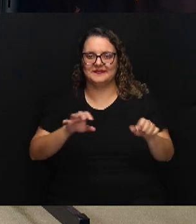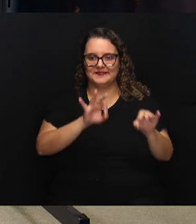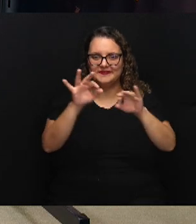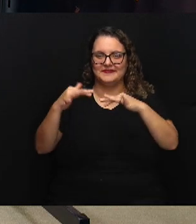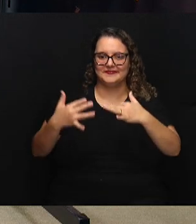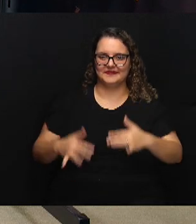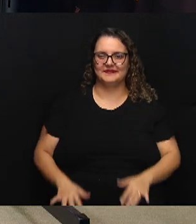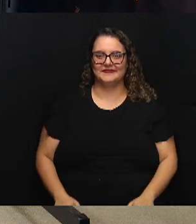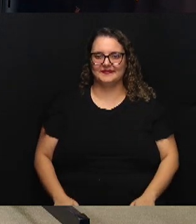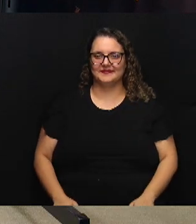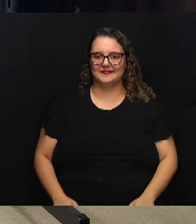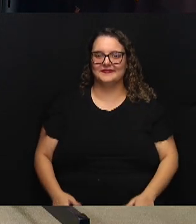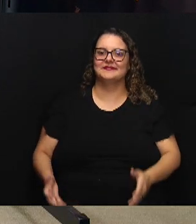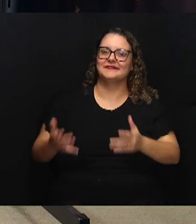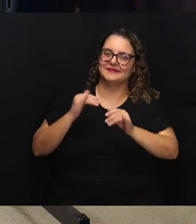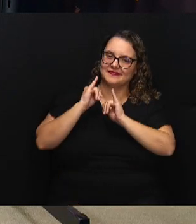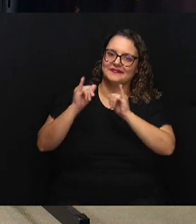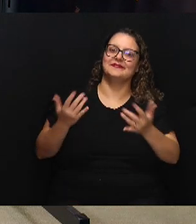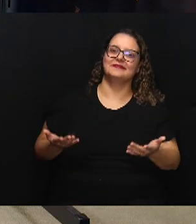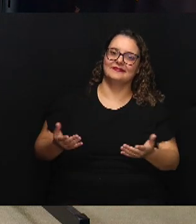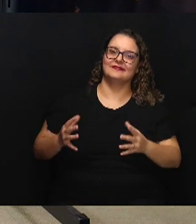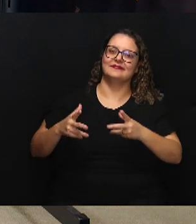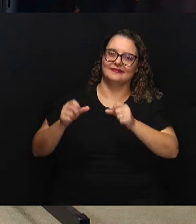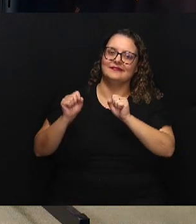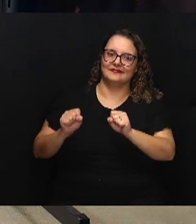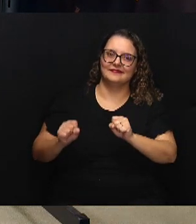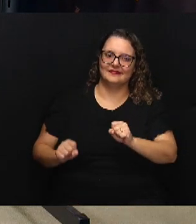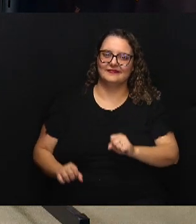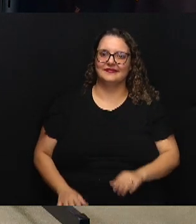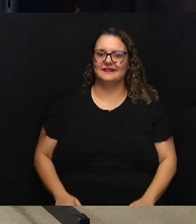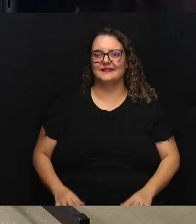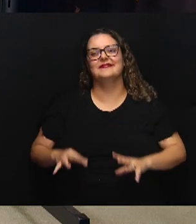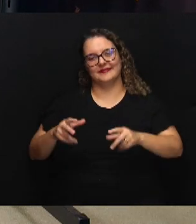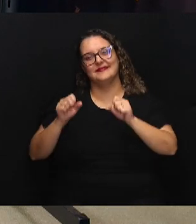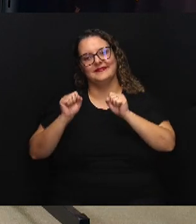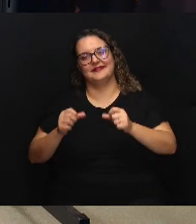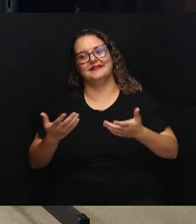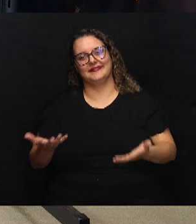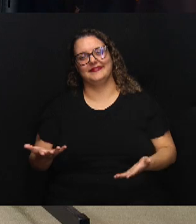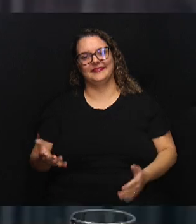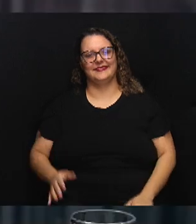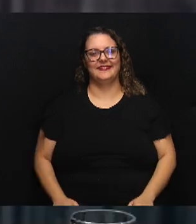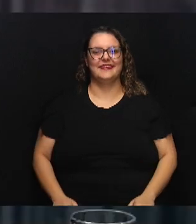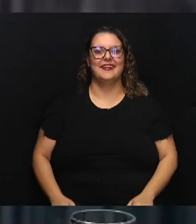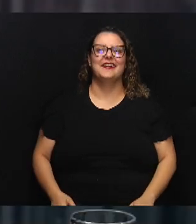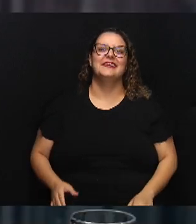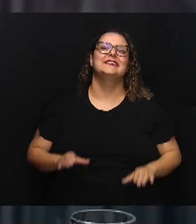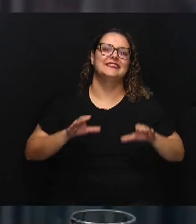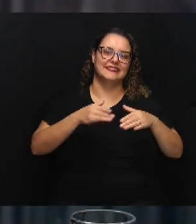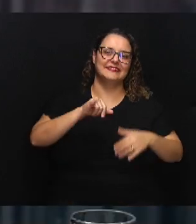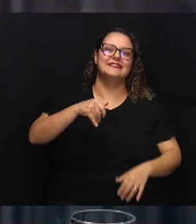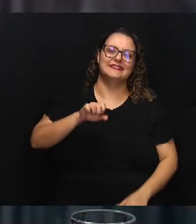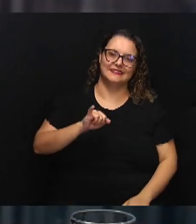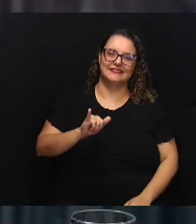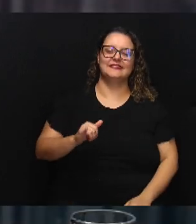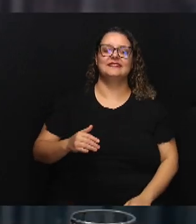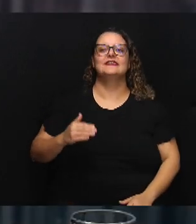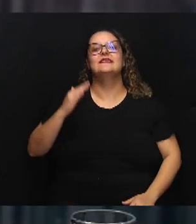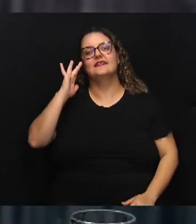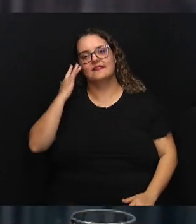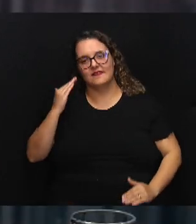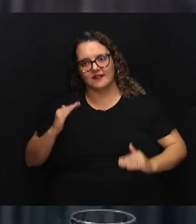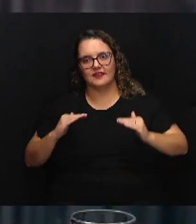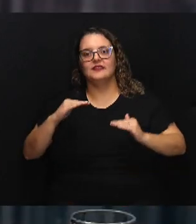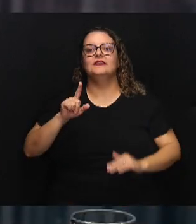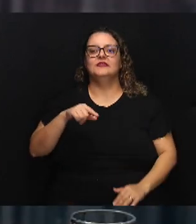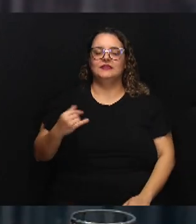assistindo a gente, e quero que você fale, todo mundo pode, né? Tá. É verdade, todo mundo pode, vai, vamos lá. Eu sou do time da Josi também, acho que o equilíbrio é muito